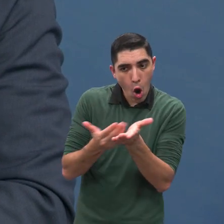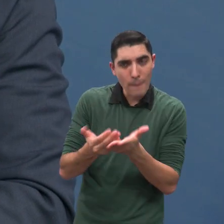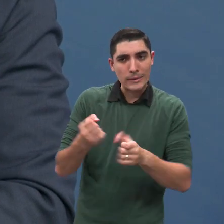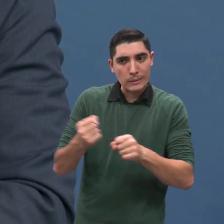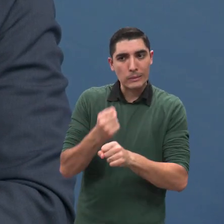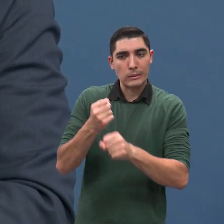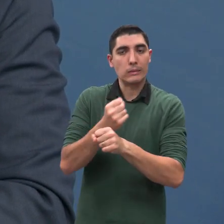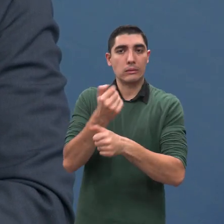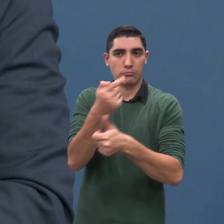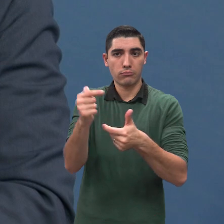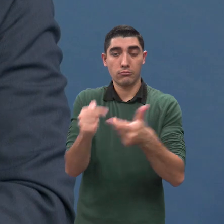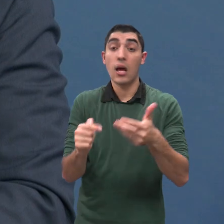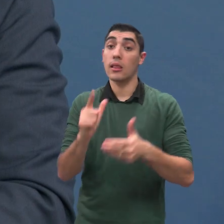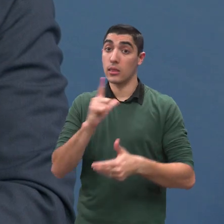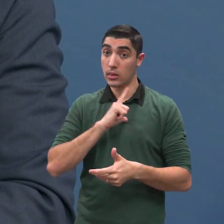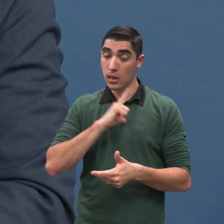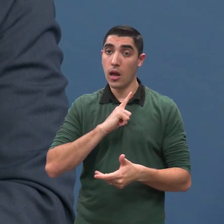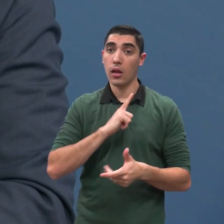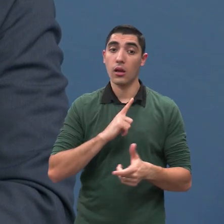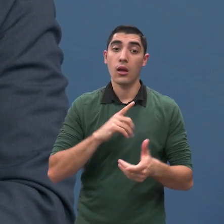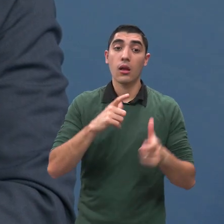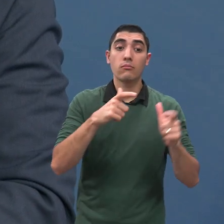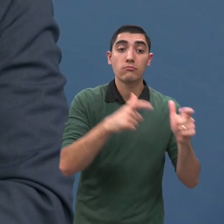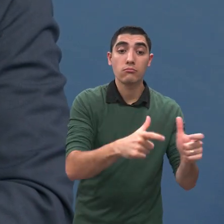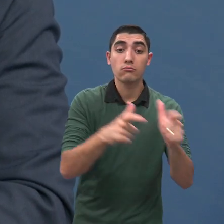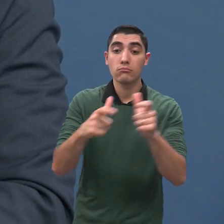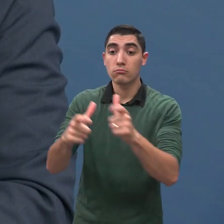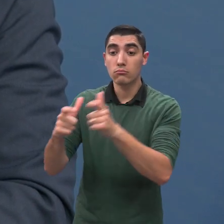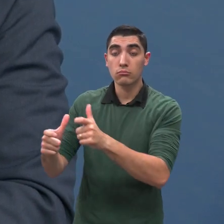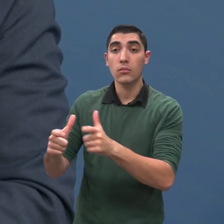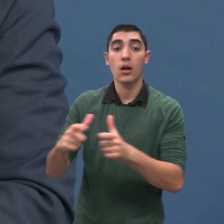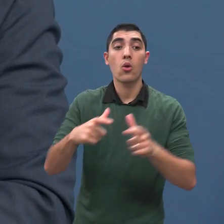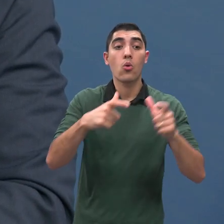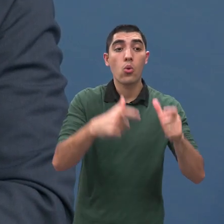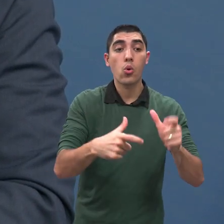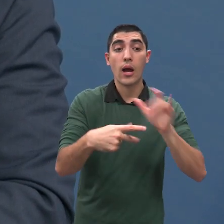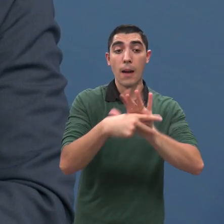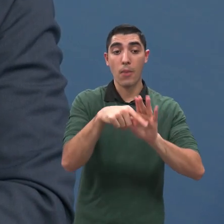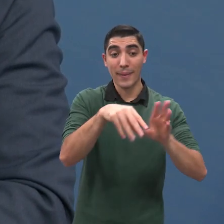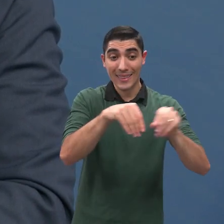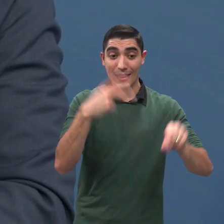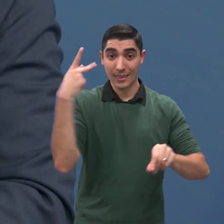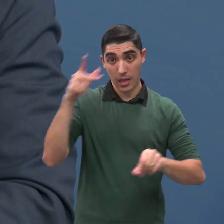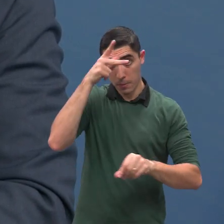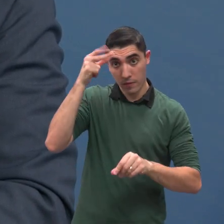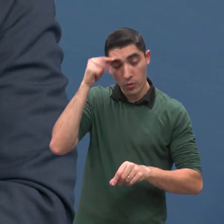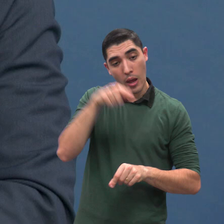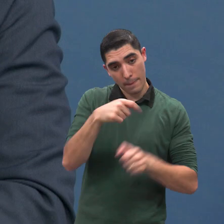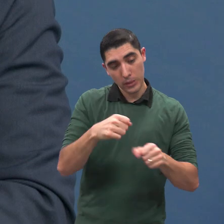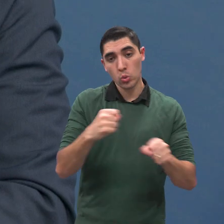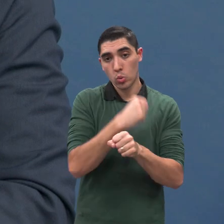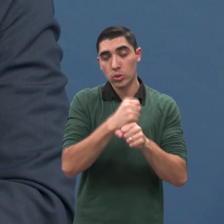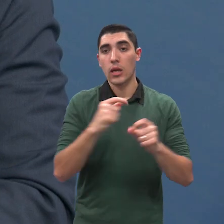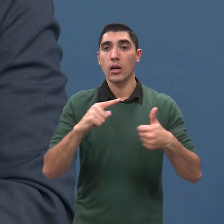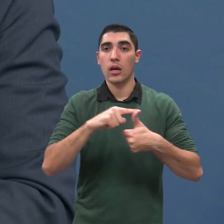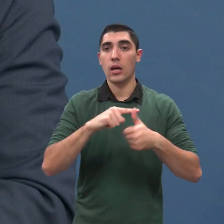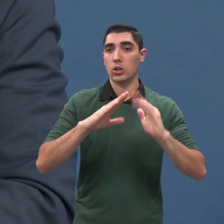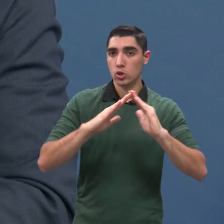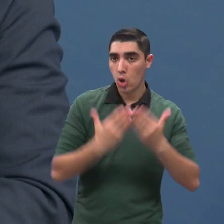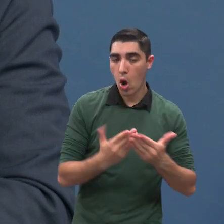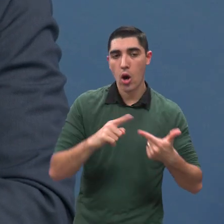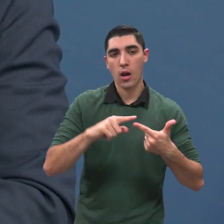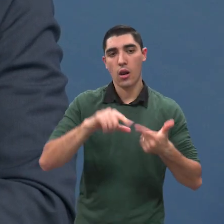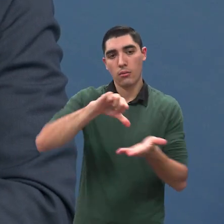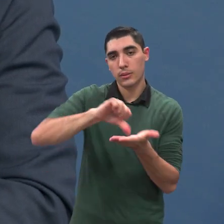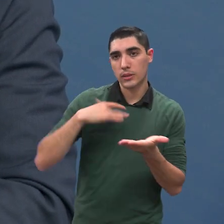é prevista a área institucional, né, onde vão ser instaladas escolas, postinho, né? Mas isso vem